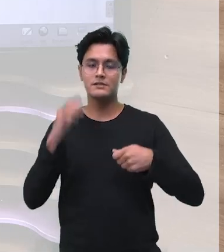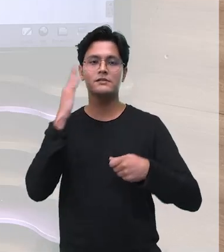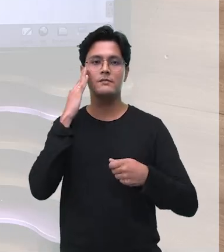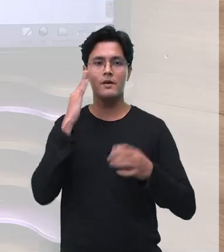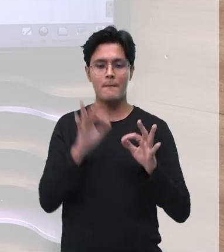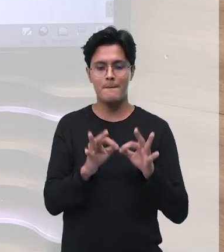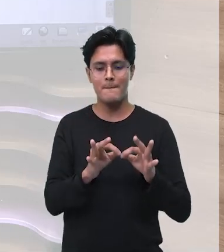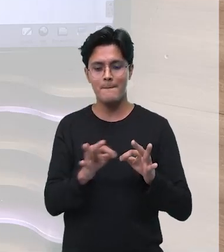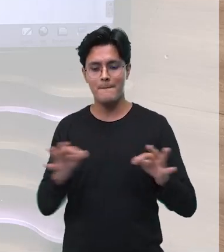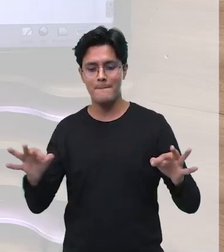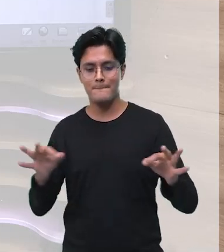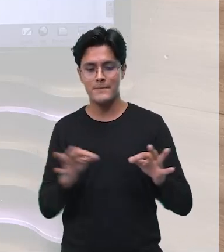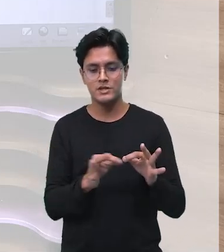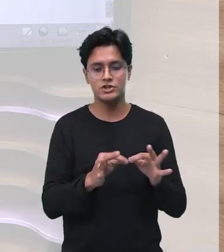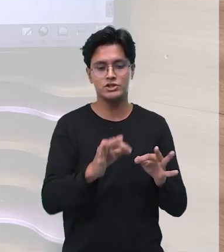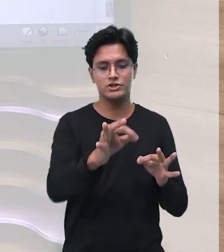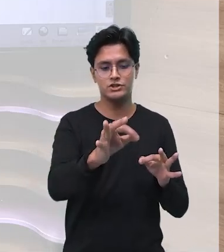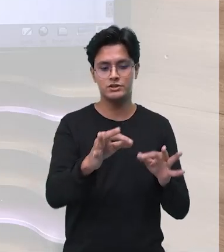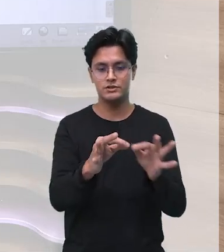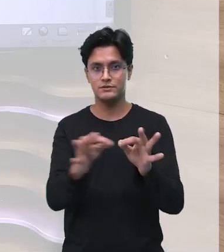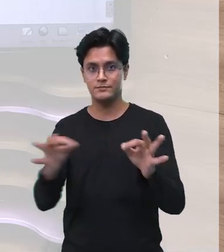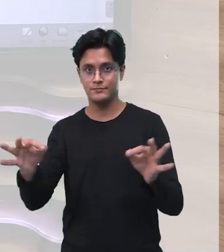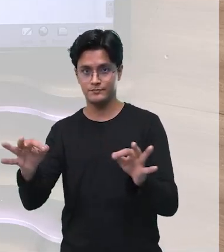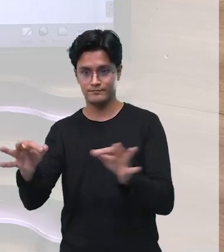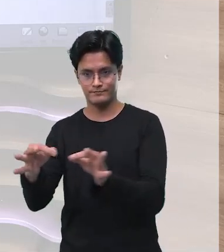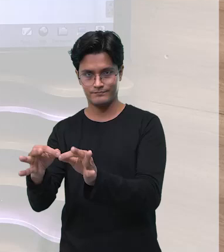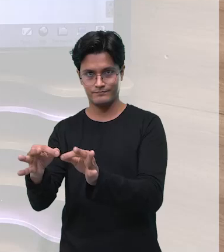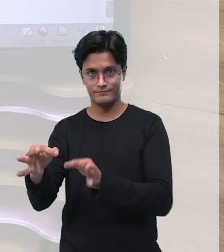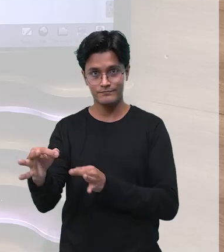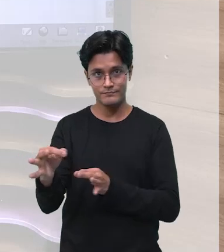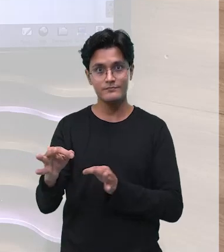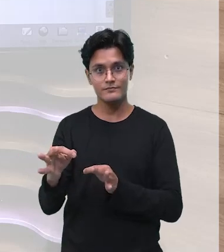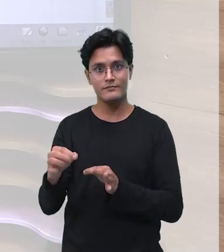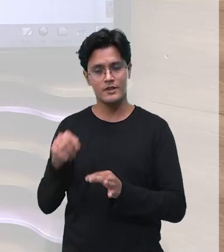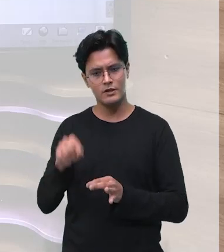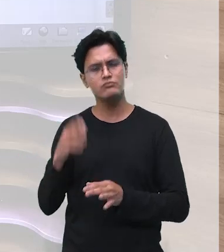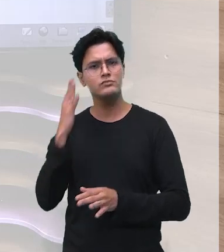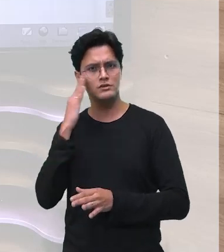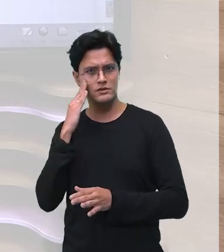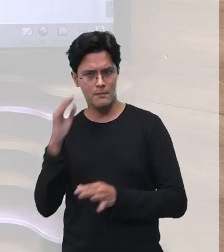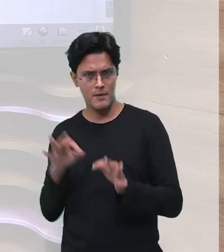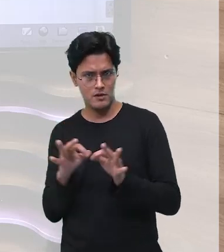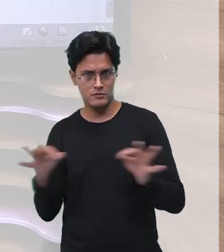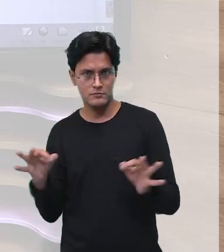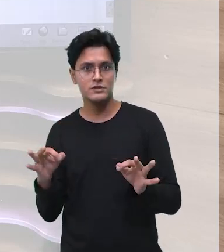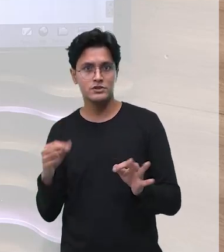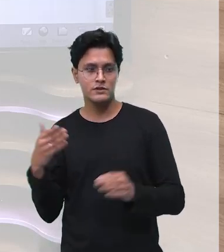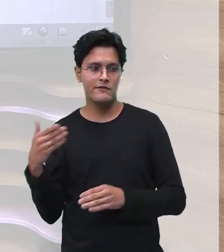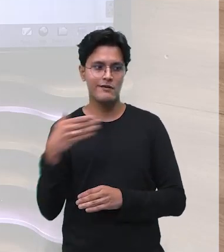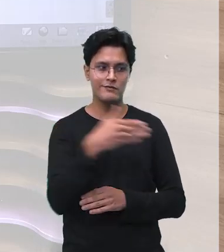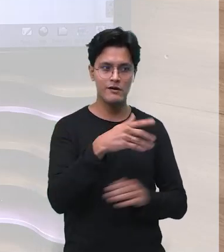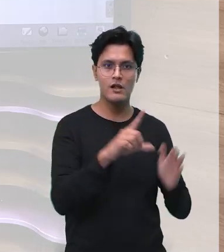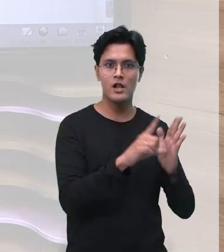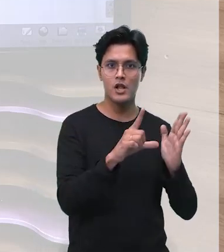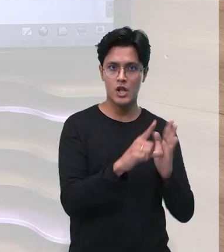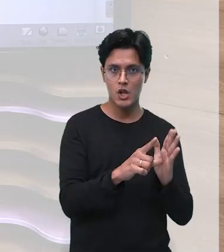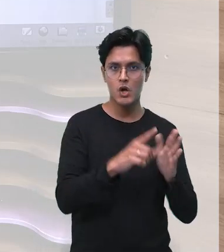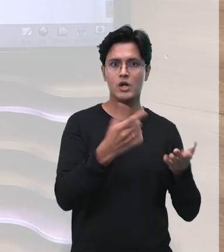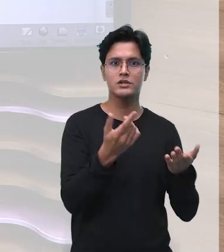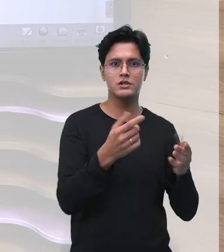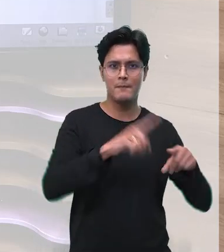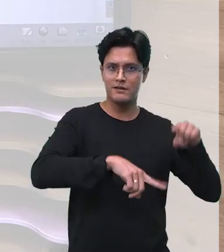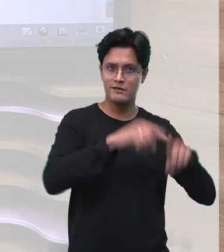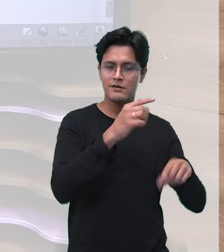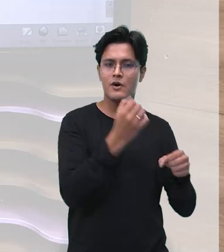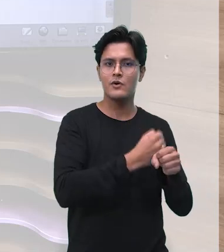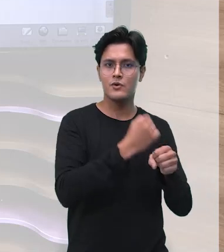base nessa metragem quadrada, você vai até a loja de material de construção e compra a quantidade